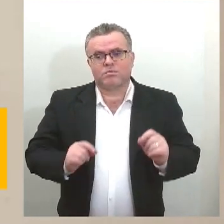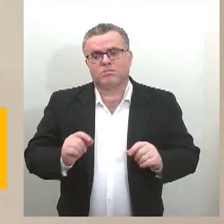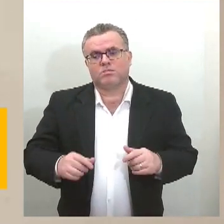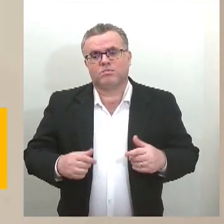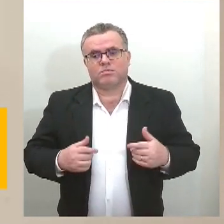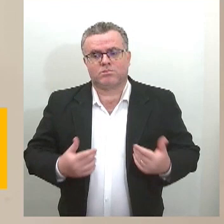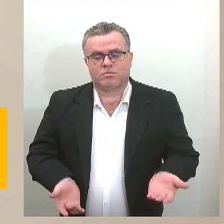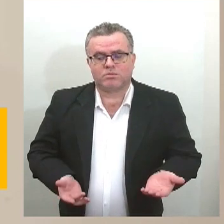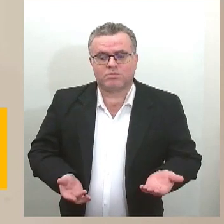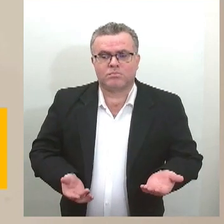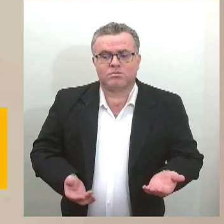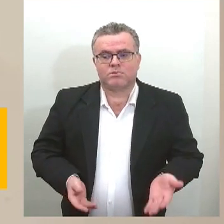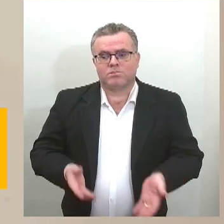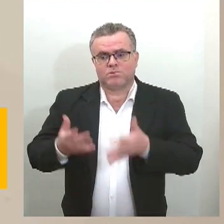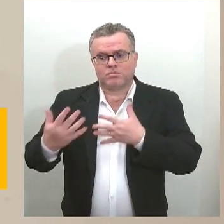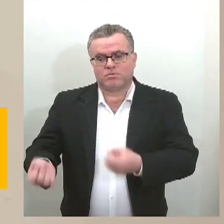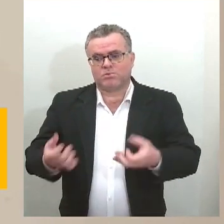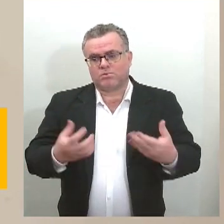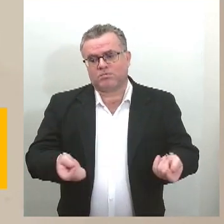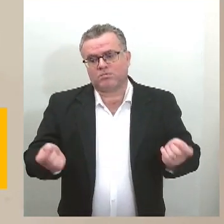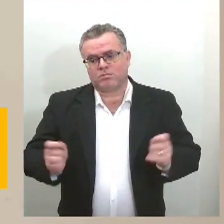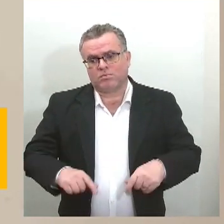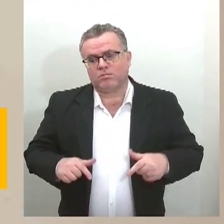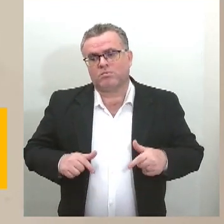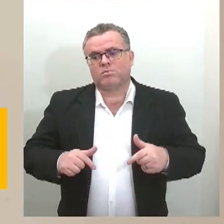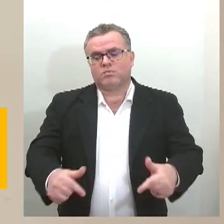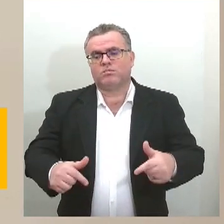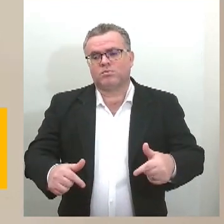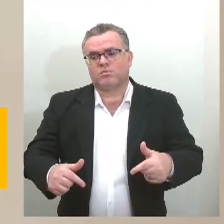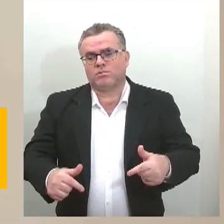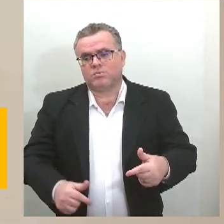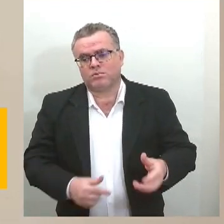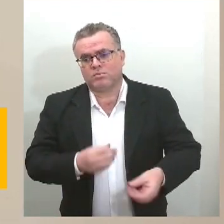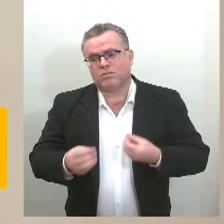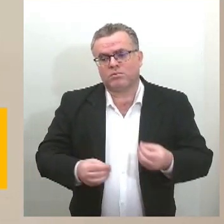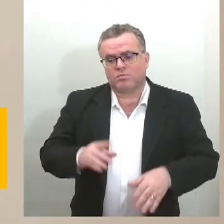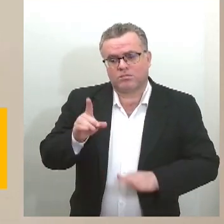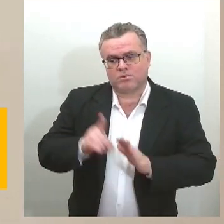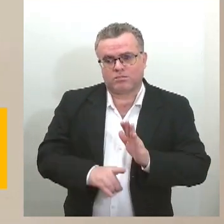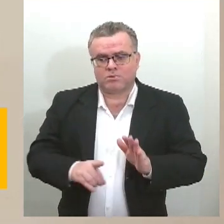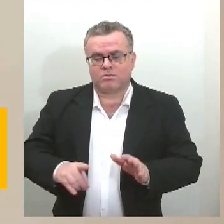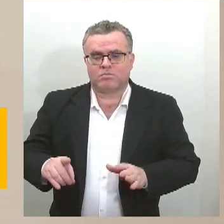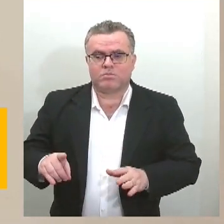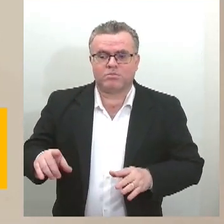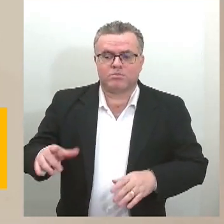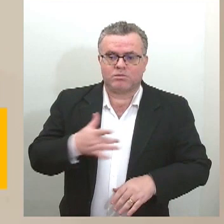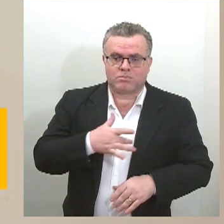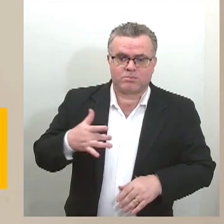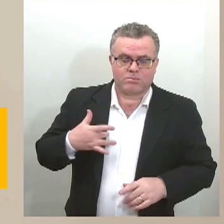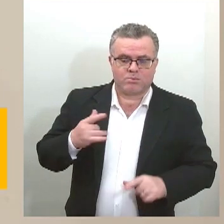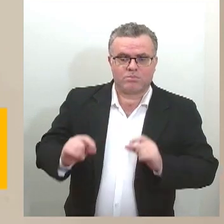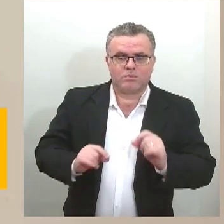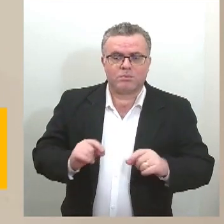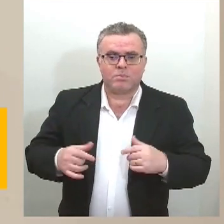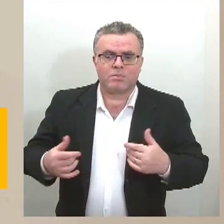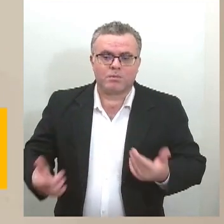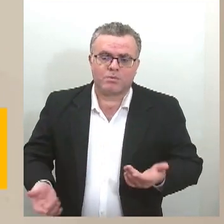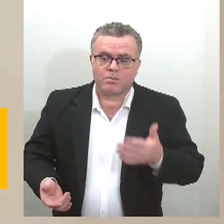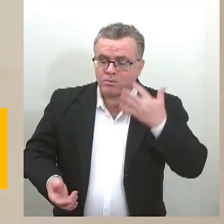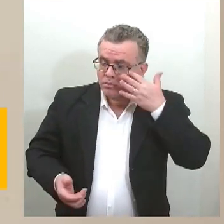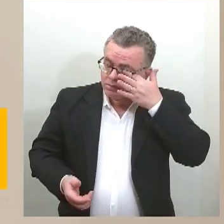causa, defendam o direito à saúde das pessoas que vivem com essas condições